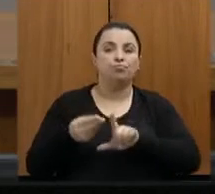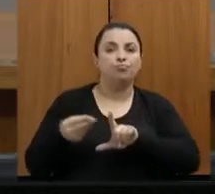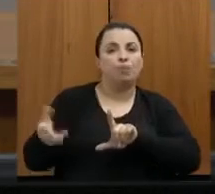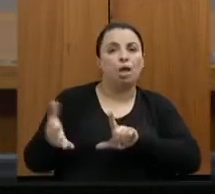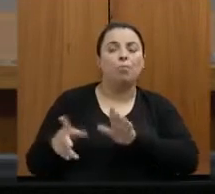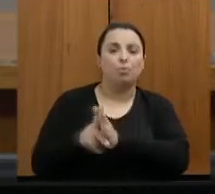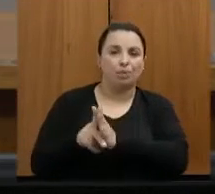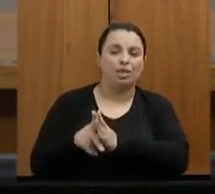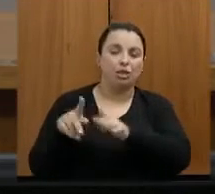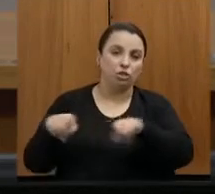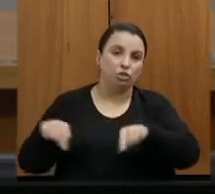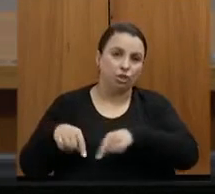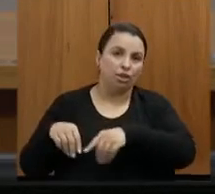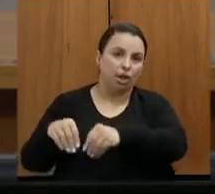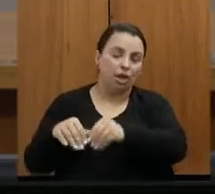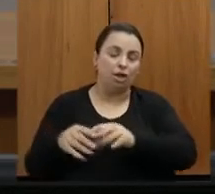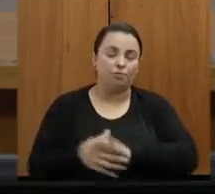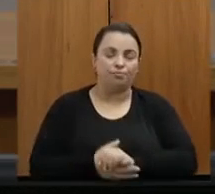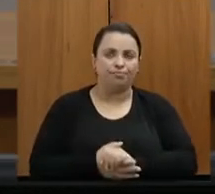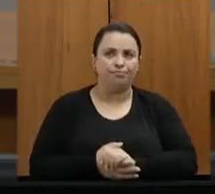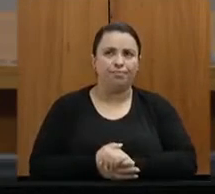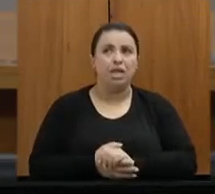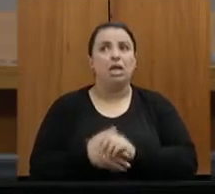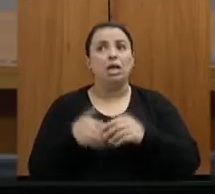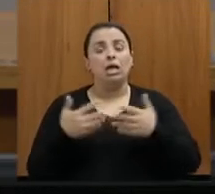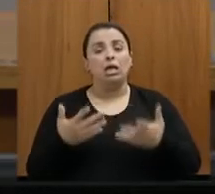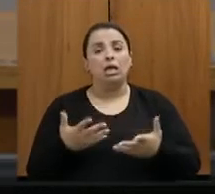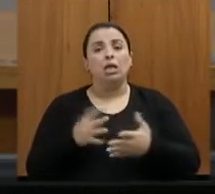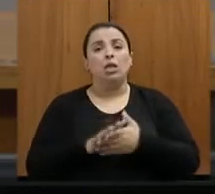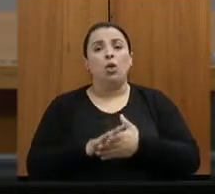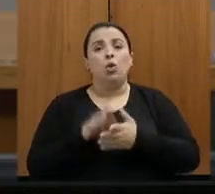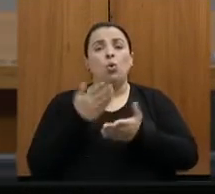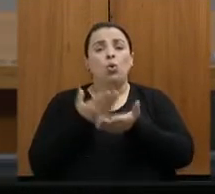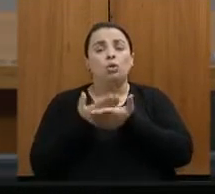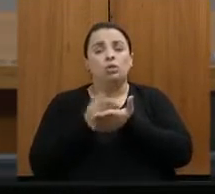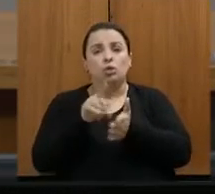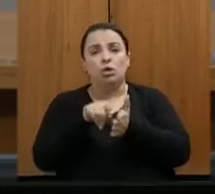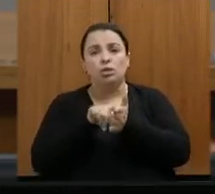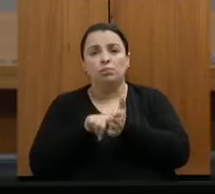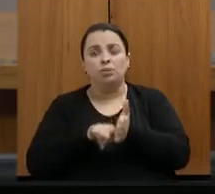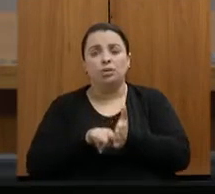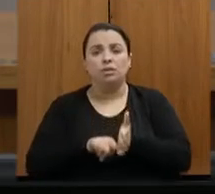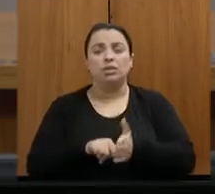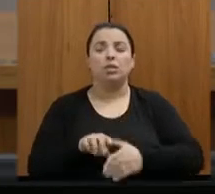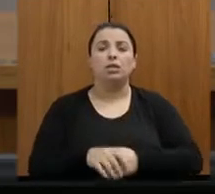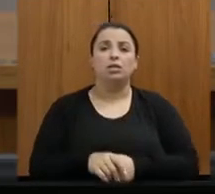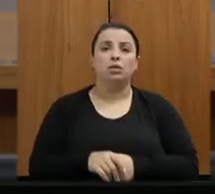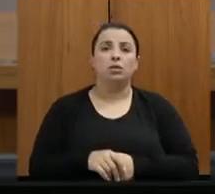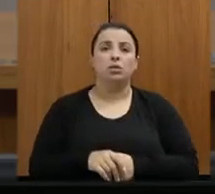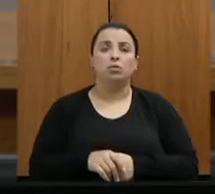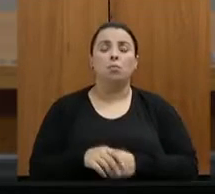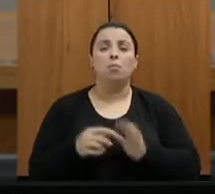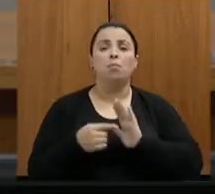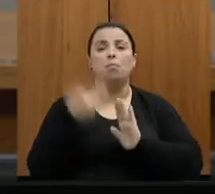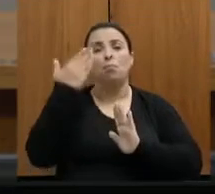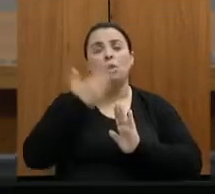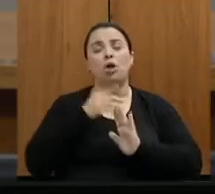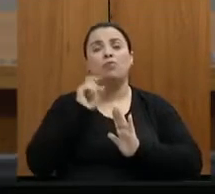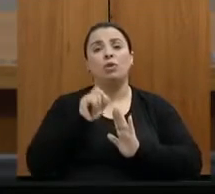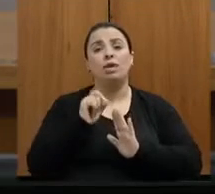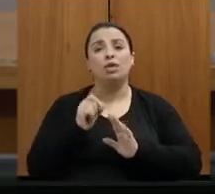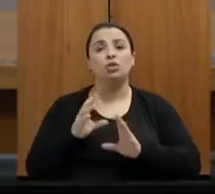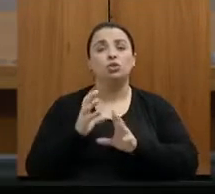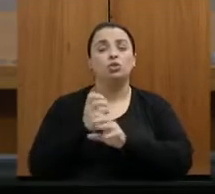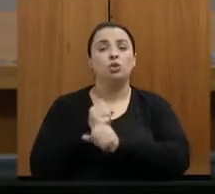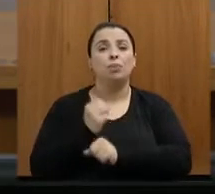Gerais, segundo alguns estudos, é estimado em três milhões de imóveis irregulares. Então,